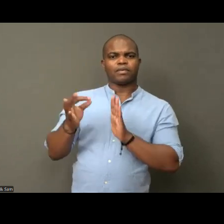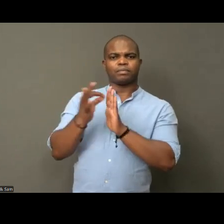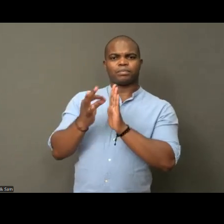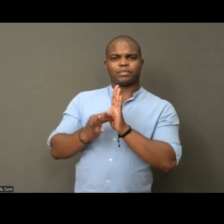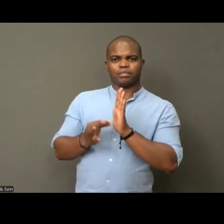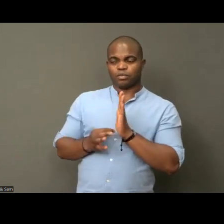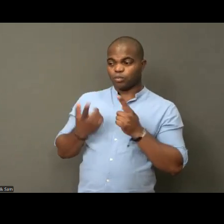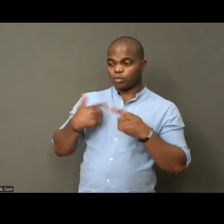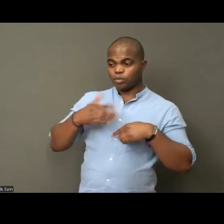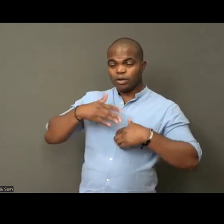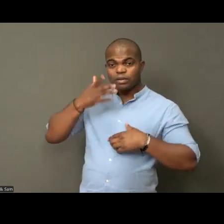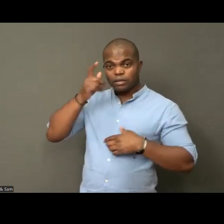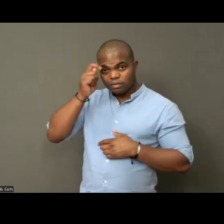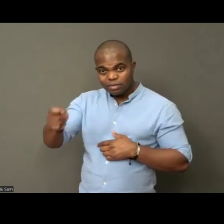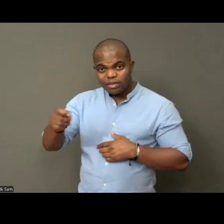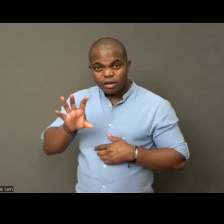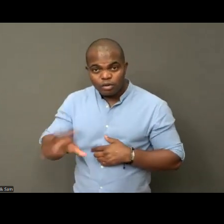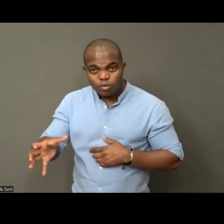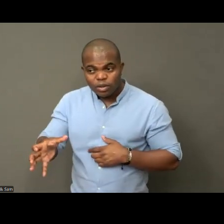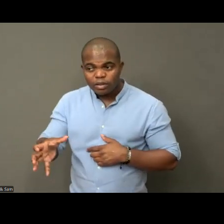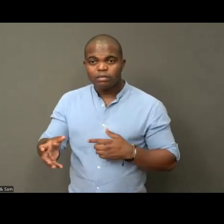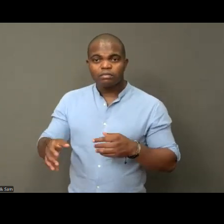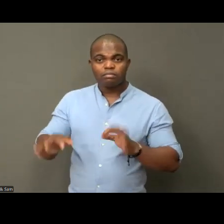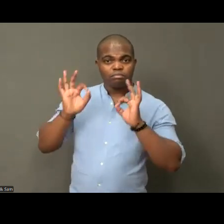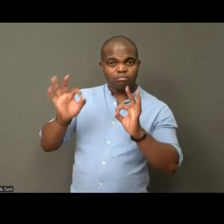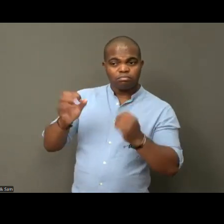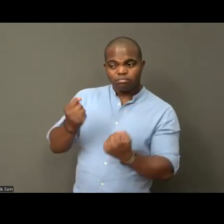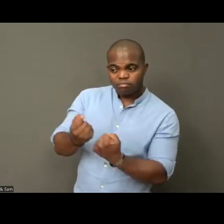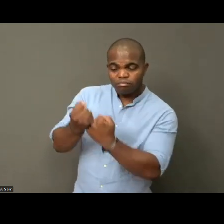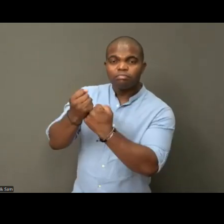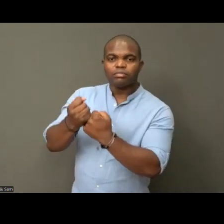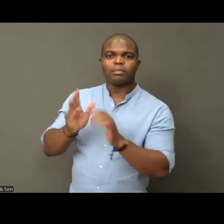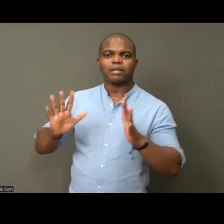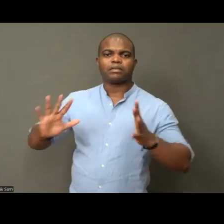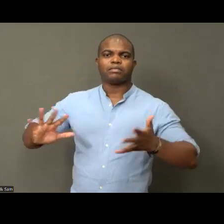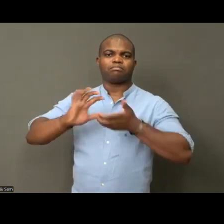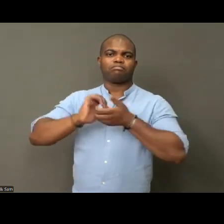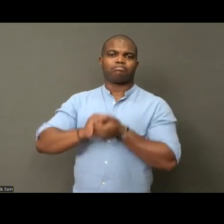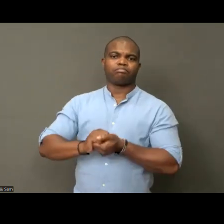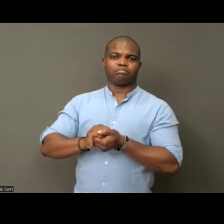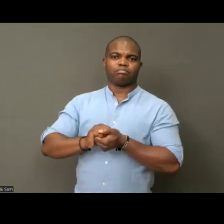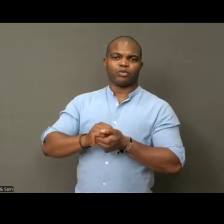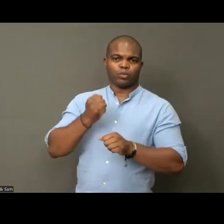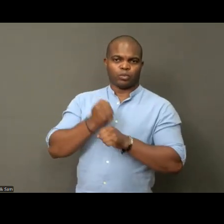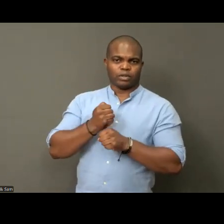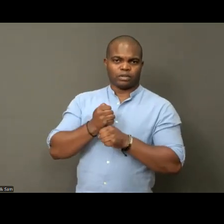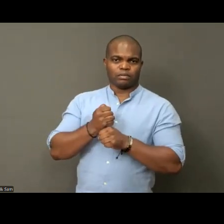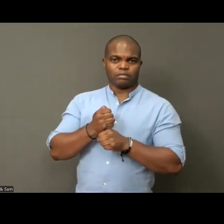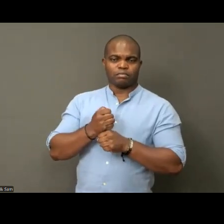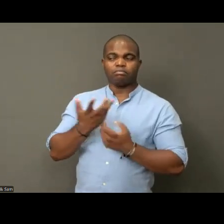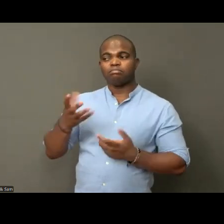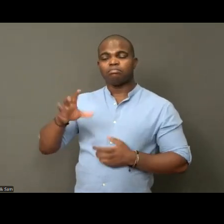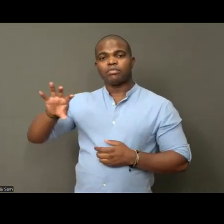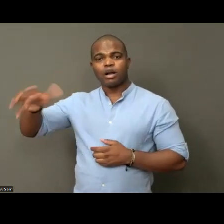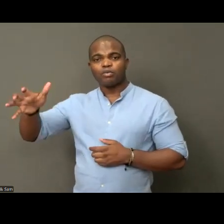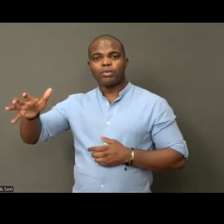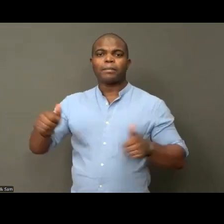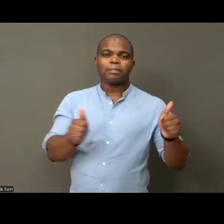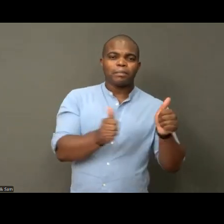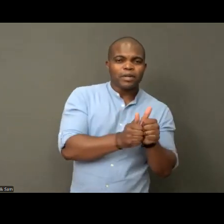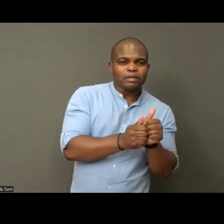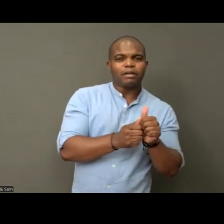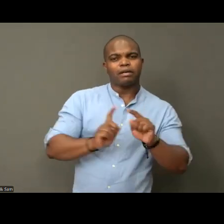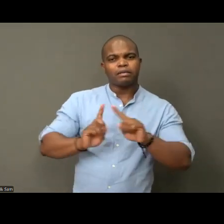programas nacionais, pesquisadores e outros parceiros no país, com alvos específicos identificados pelos programas nacionais e,